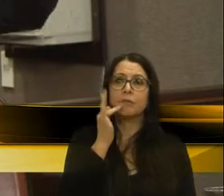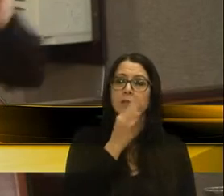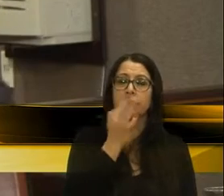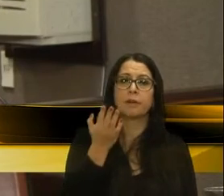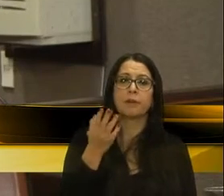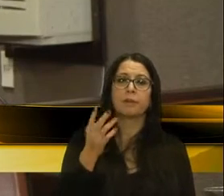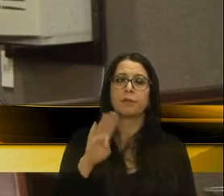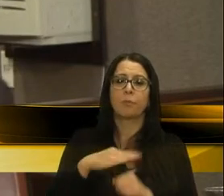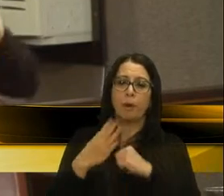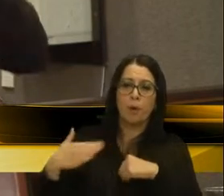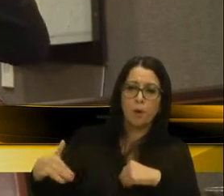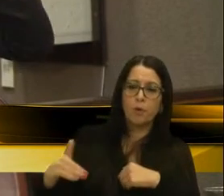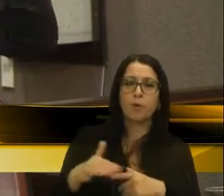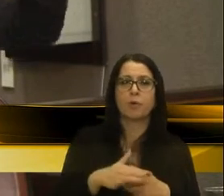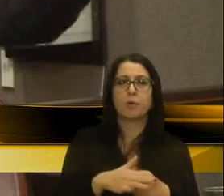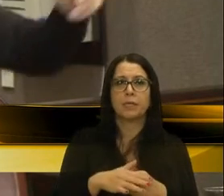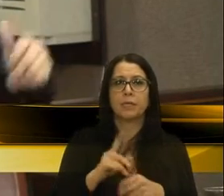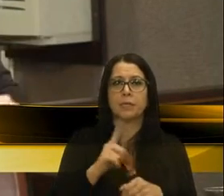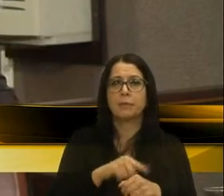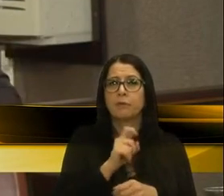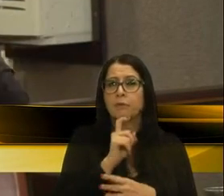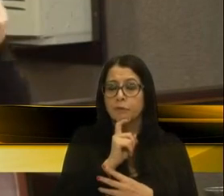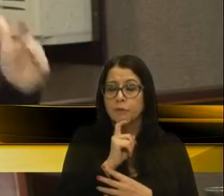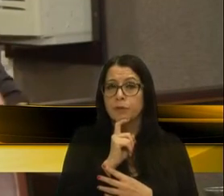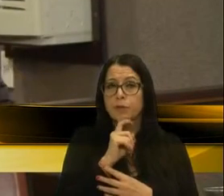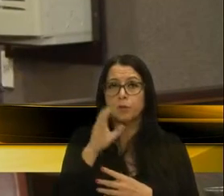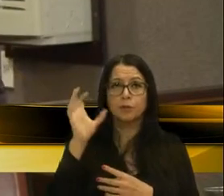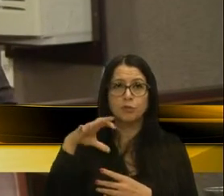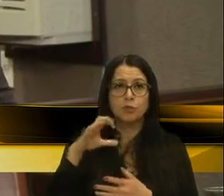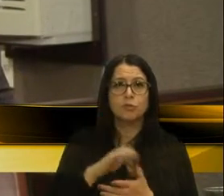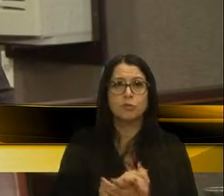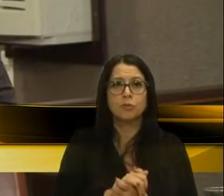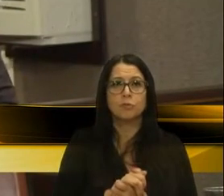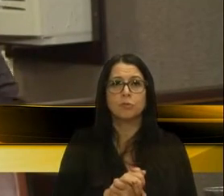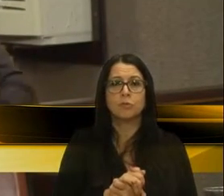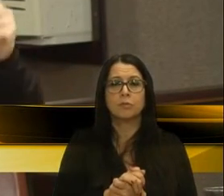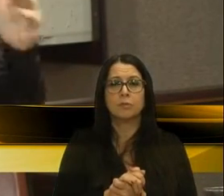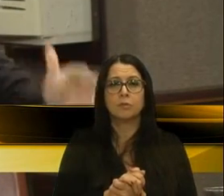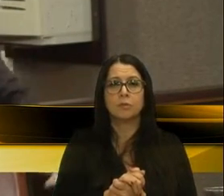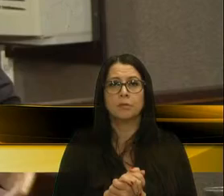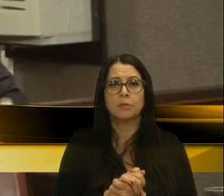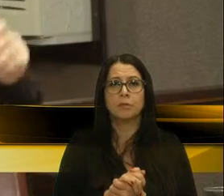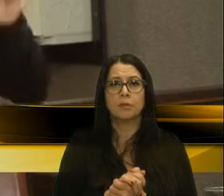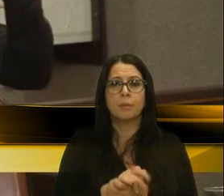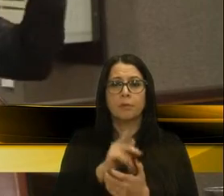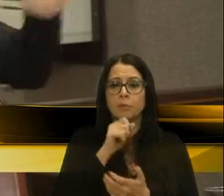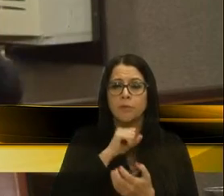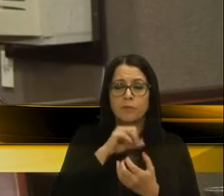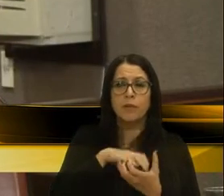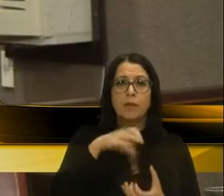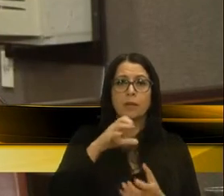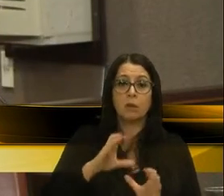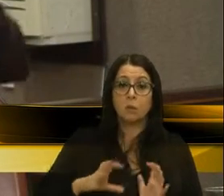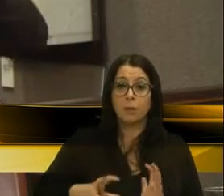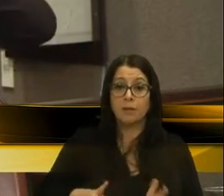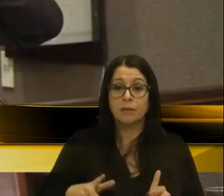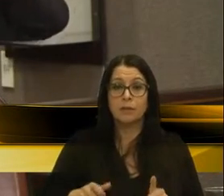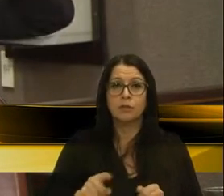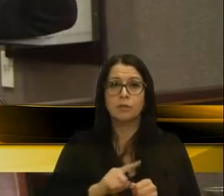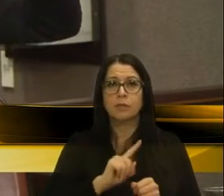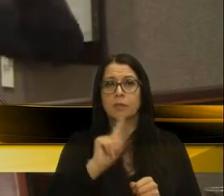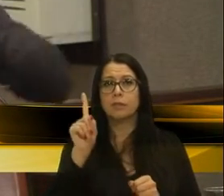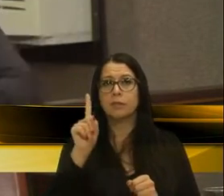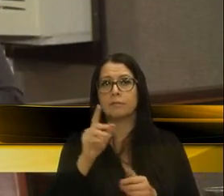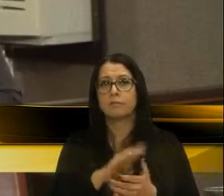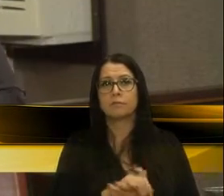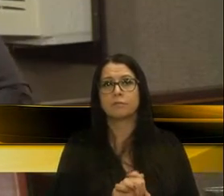de Galópolis, esse tempo frio, chuva, aquele idoso, aquele cadeirante, ter que sair lá da